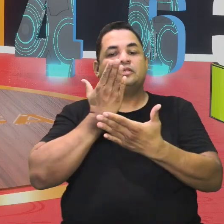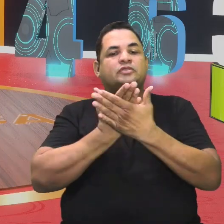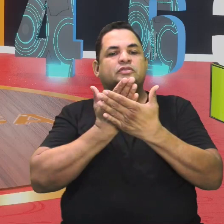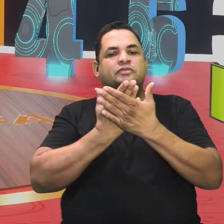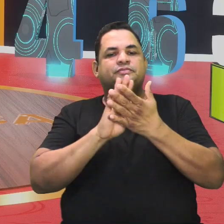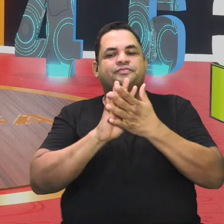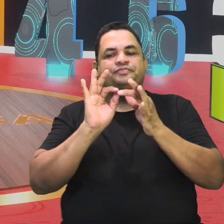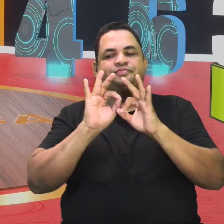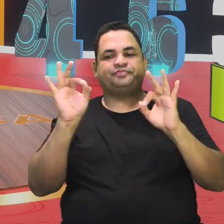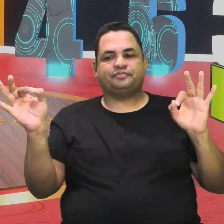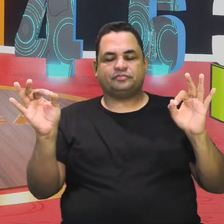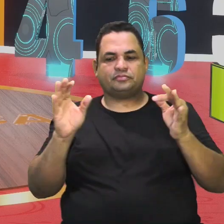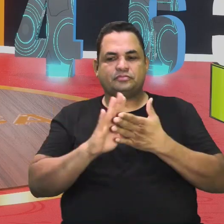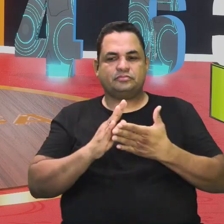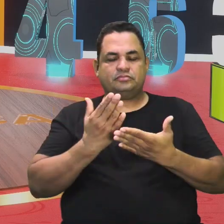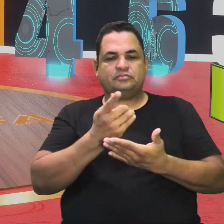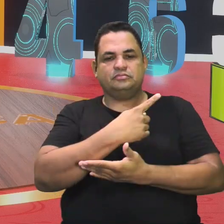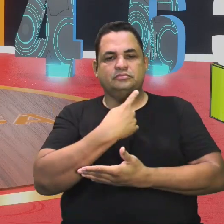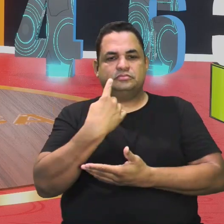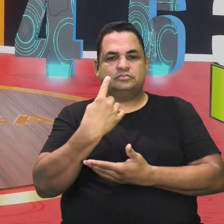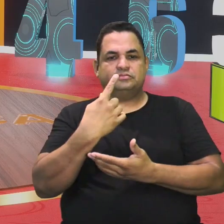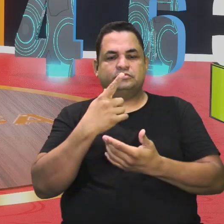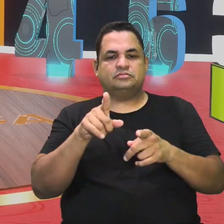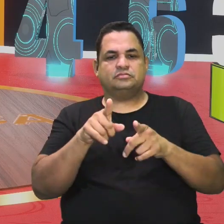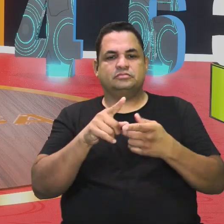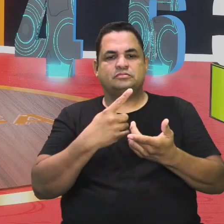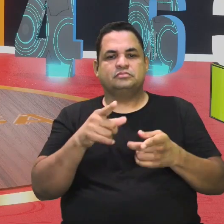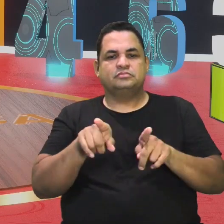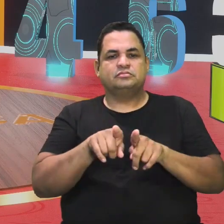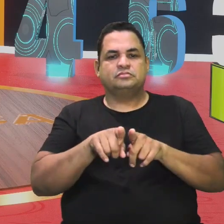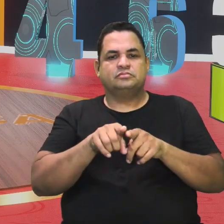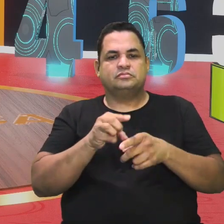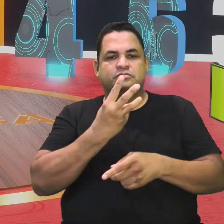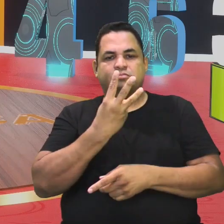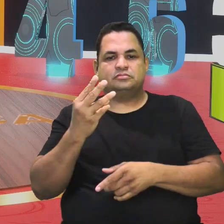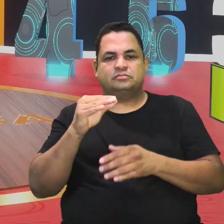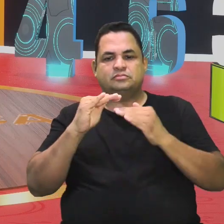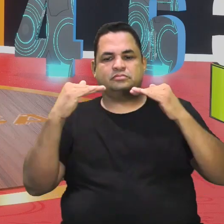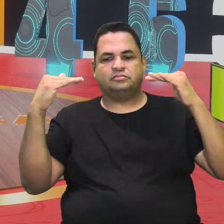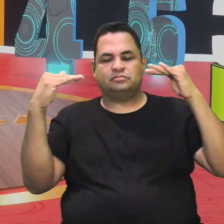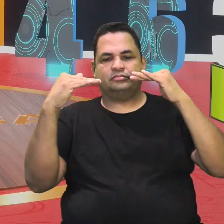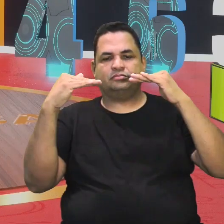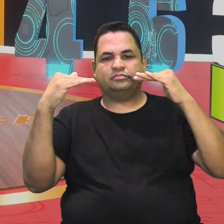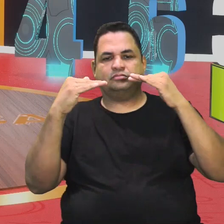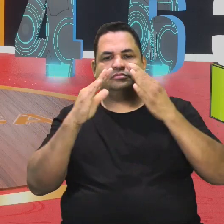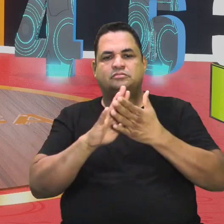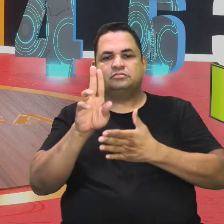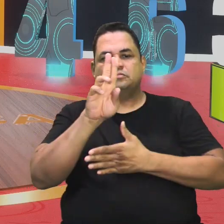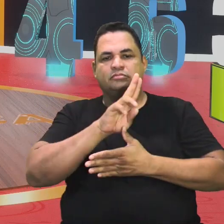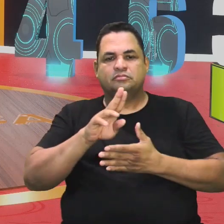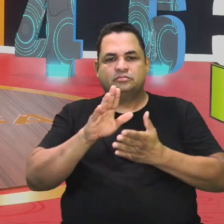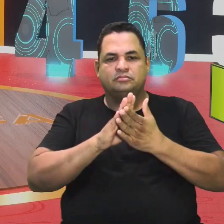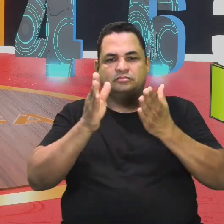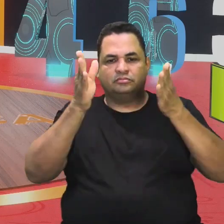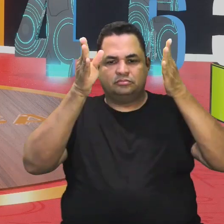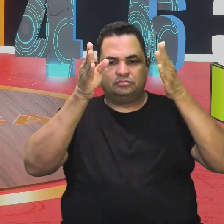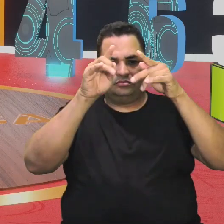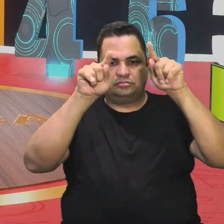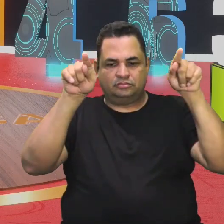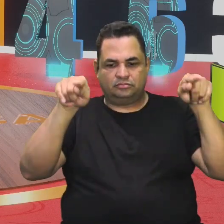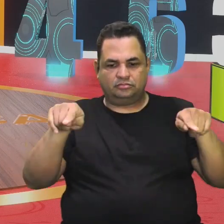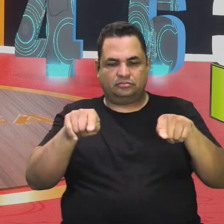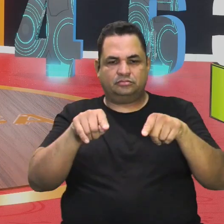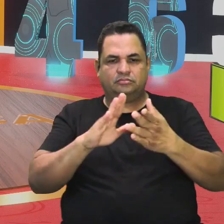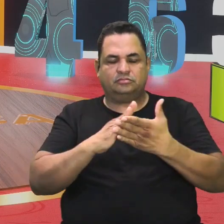a distância entre 2 pontos. A gente viu se 3 pontos estão alinhados usando o determinante da matriz, né? Então, quando o